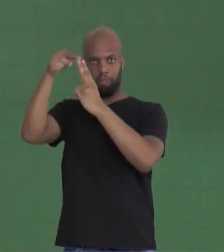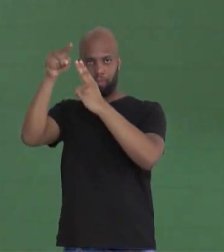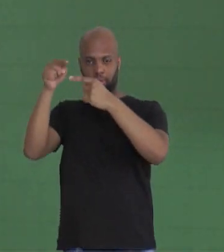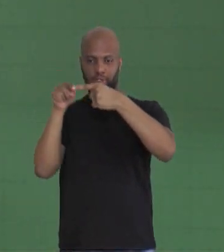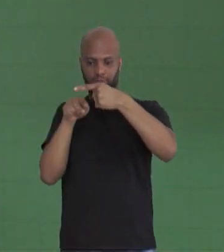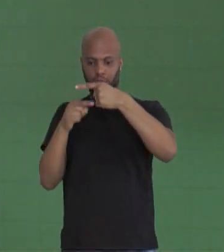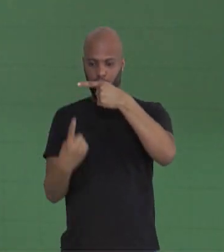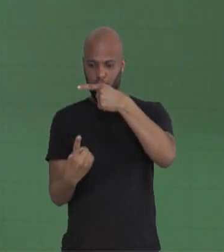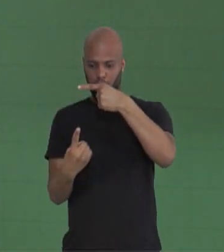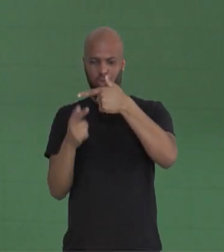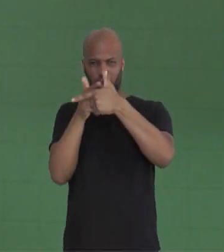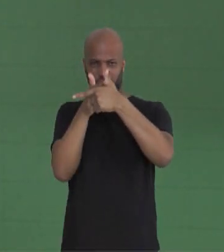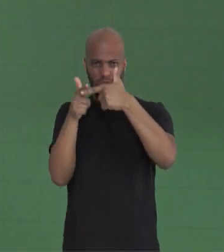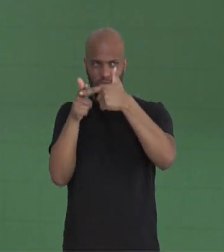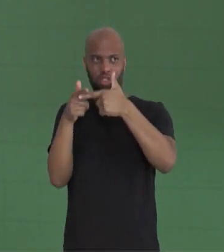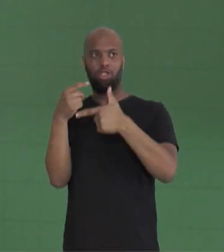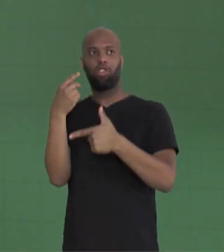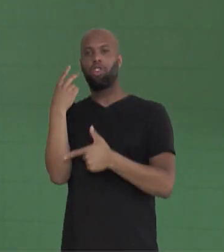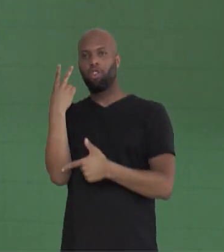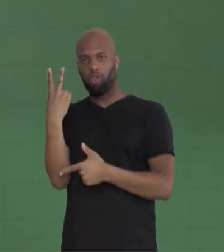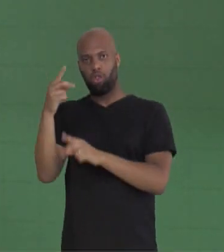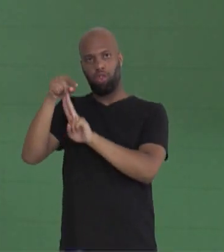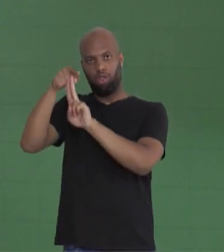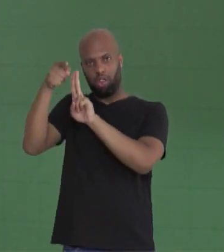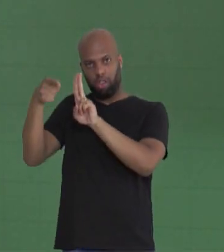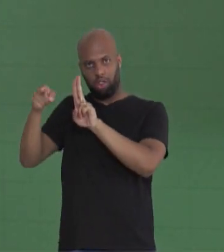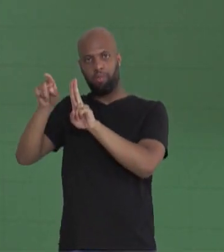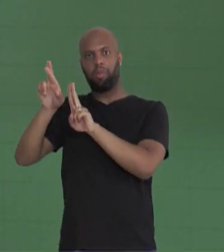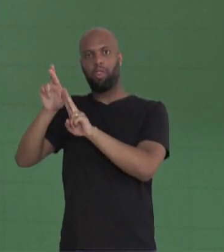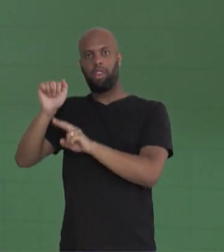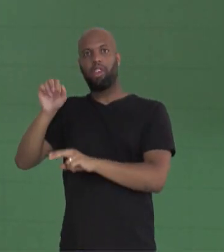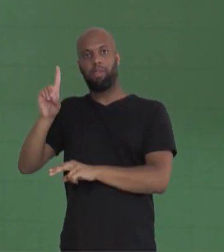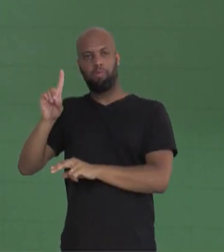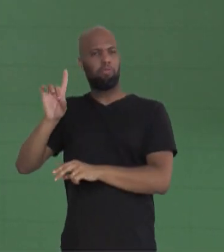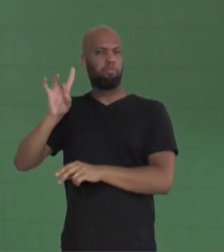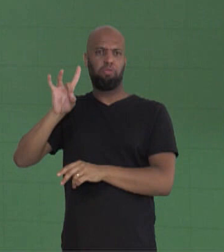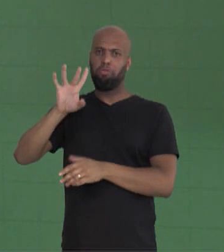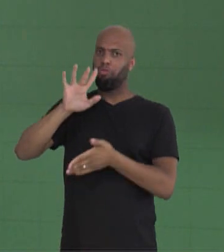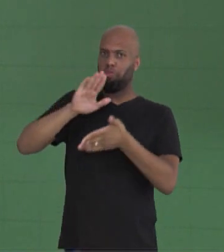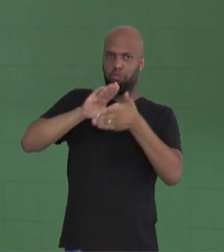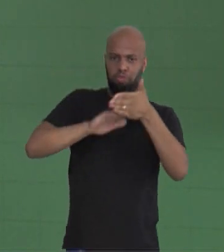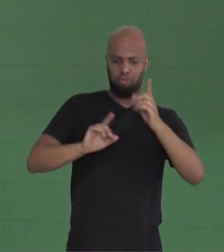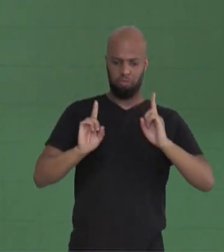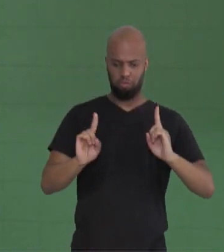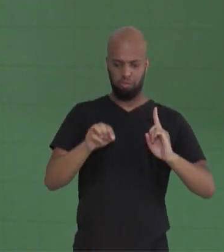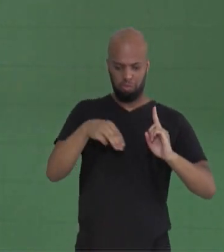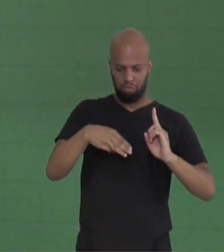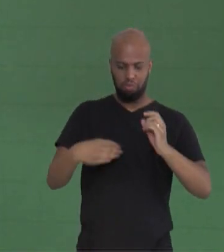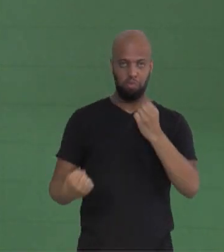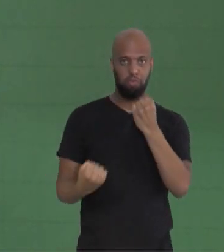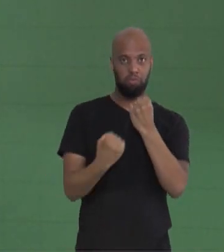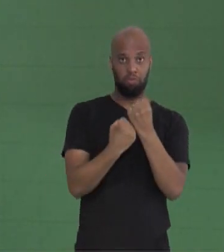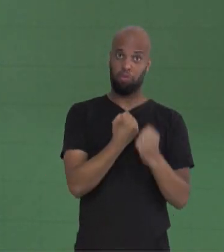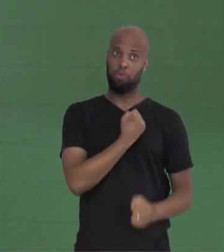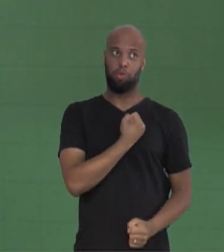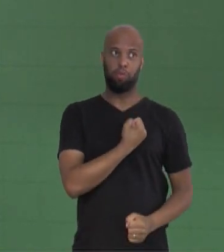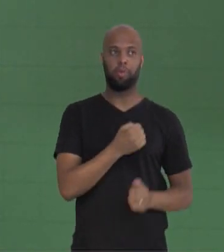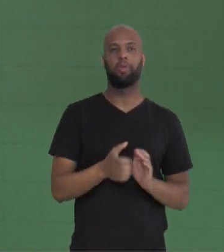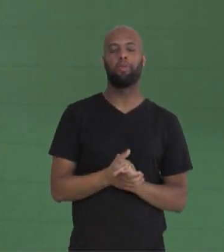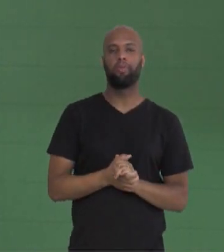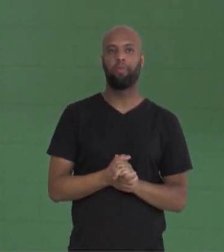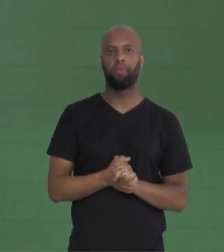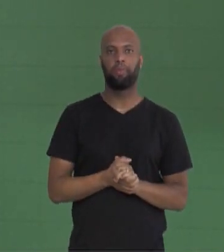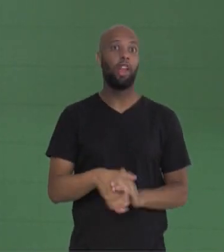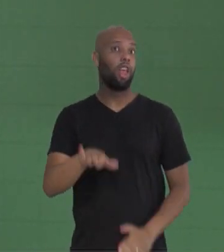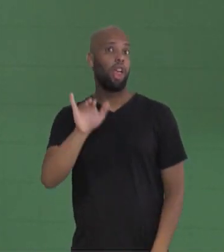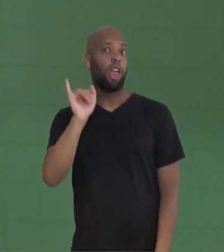correto? É simplesinho, só uma substituição, tá? E como que a gente calcula, então, o conjunto imagem? Segundo o conjunto imagem, a gente